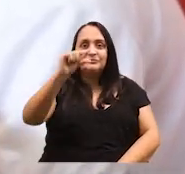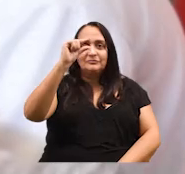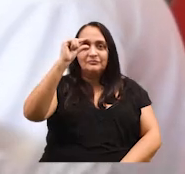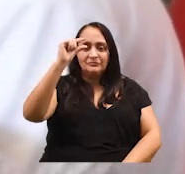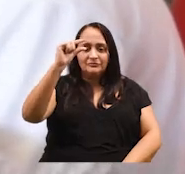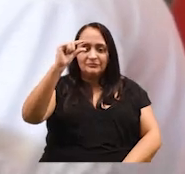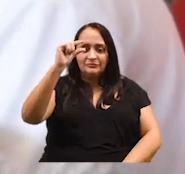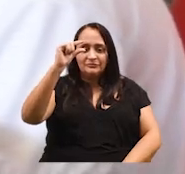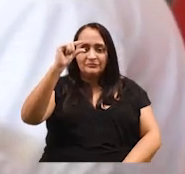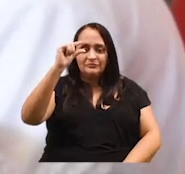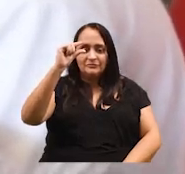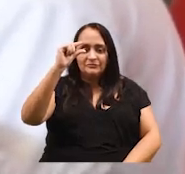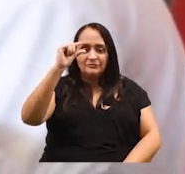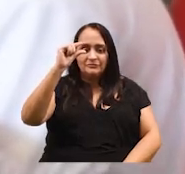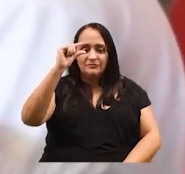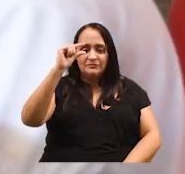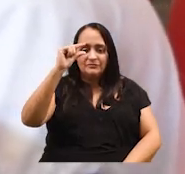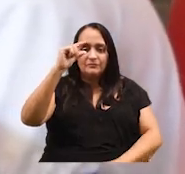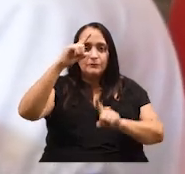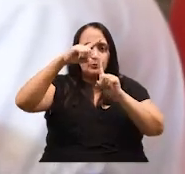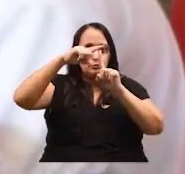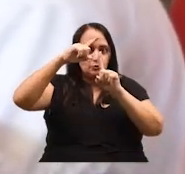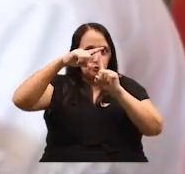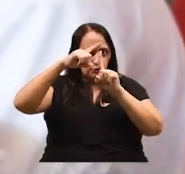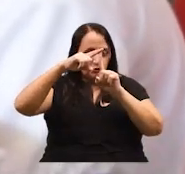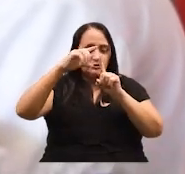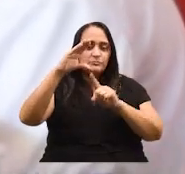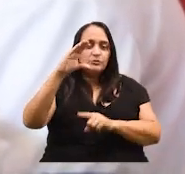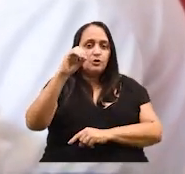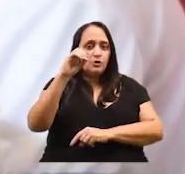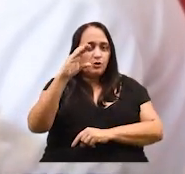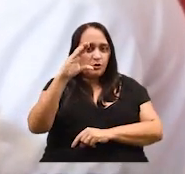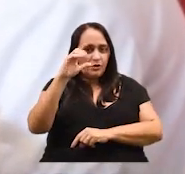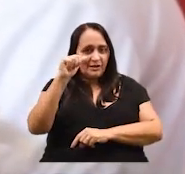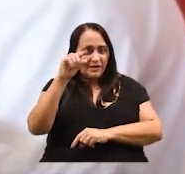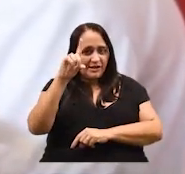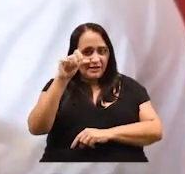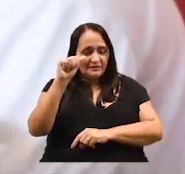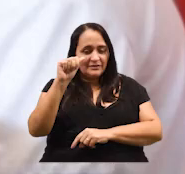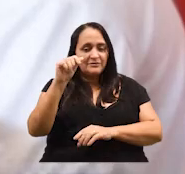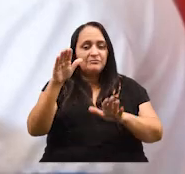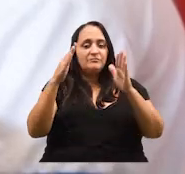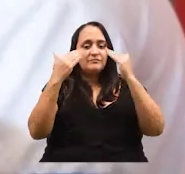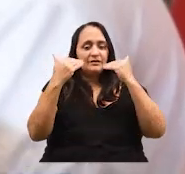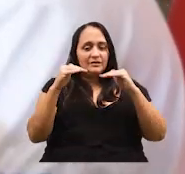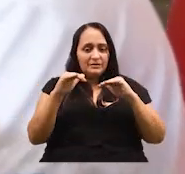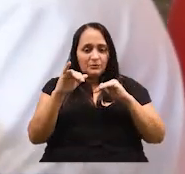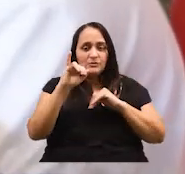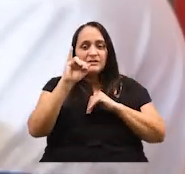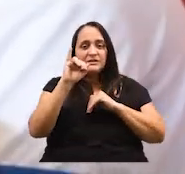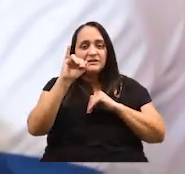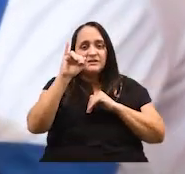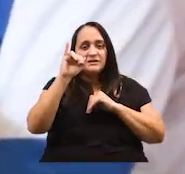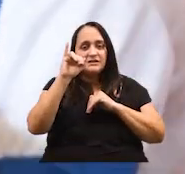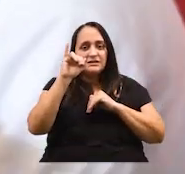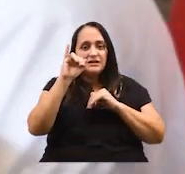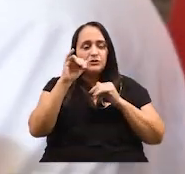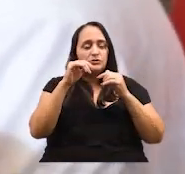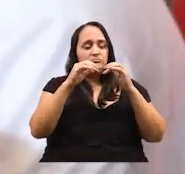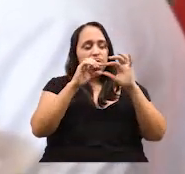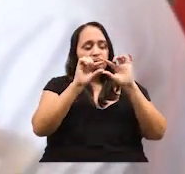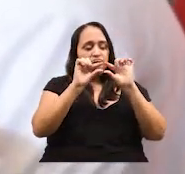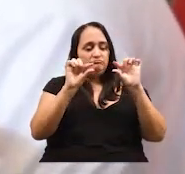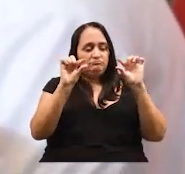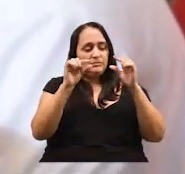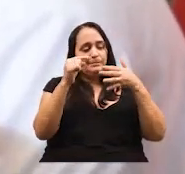escrito o quê? Ingredientes. Aí ele vai detalhando os ingredientes e na parte de baixo está escrito o quê? Modo